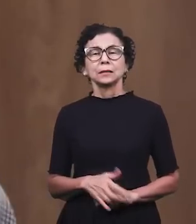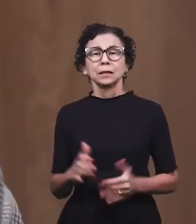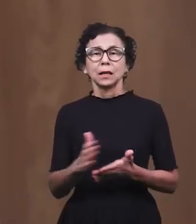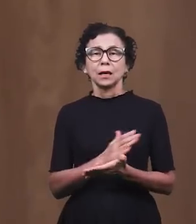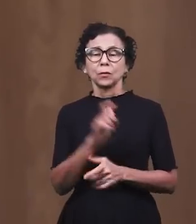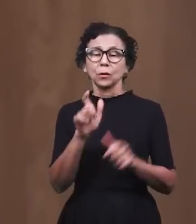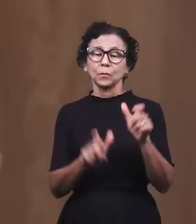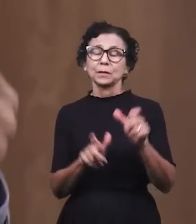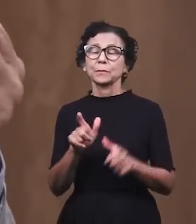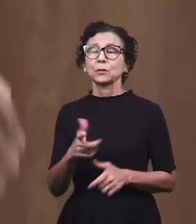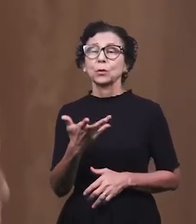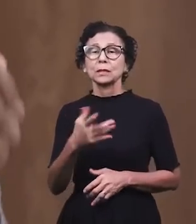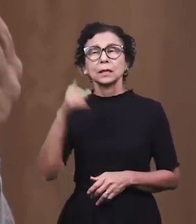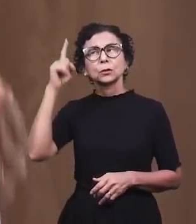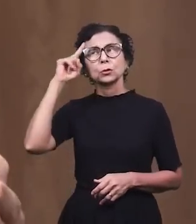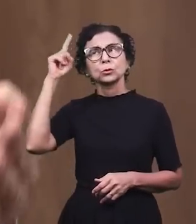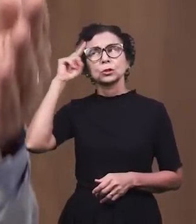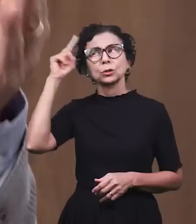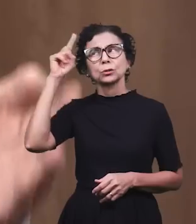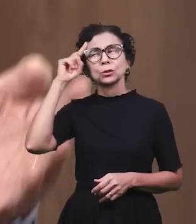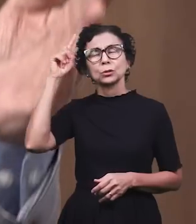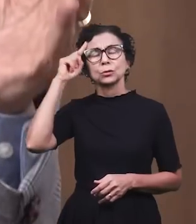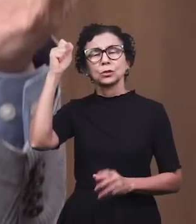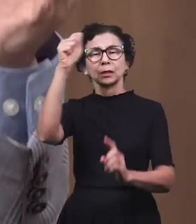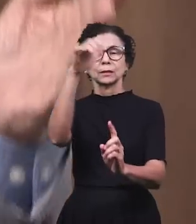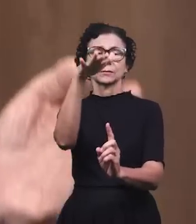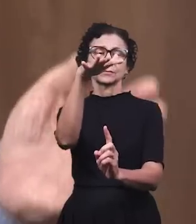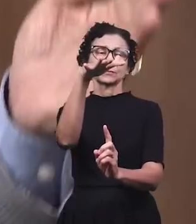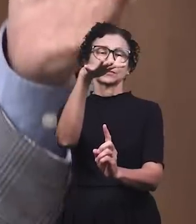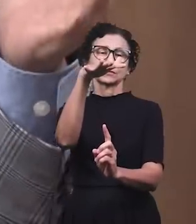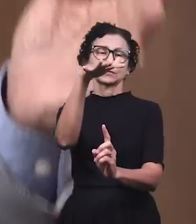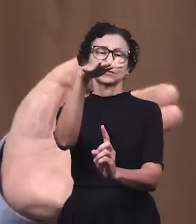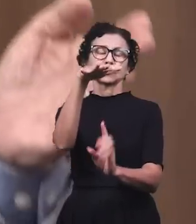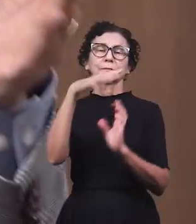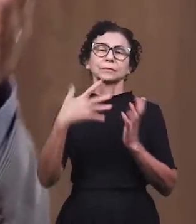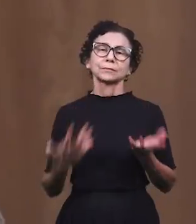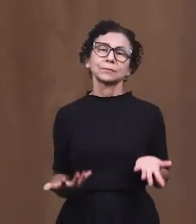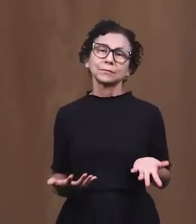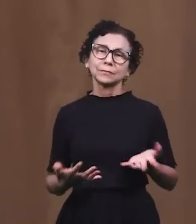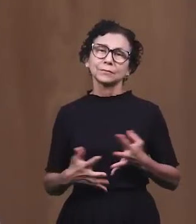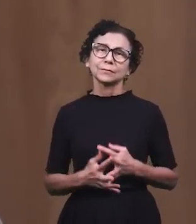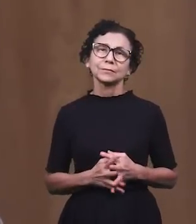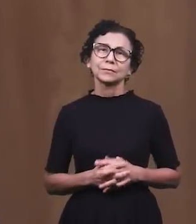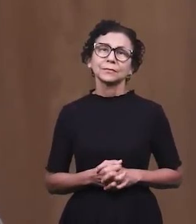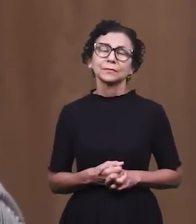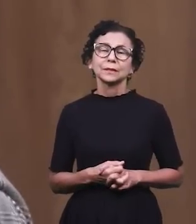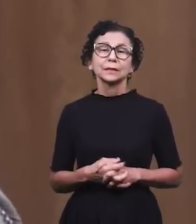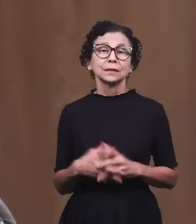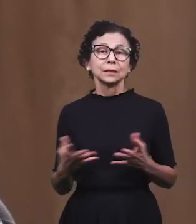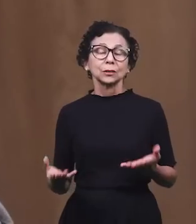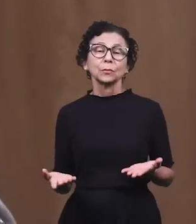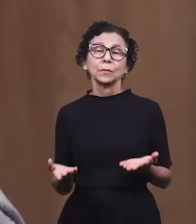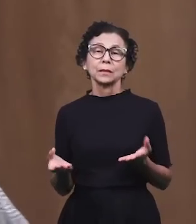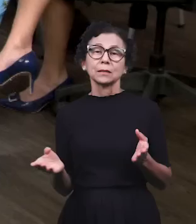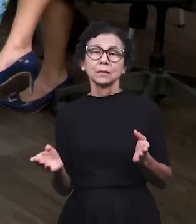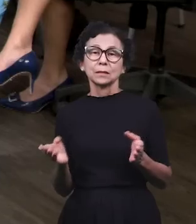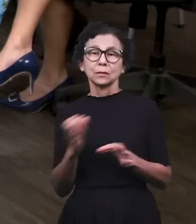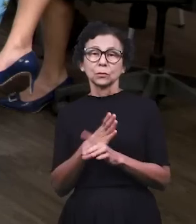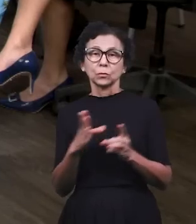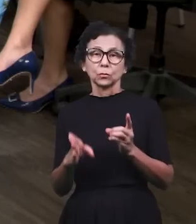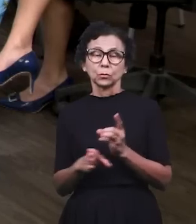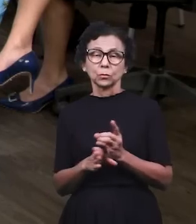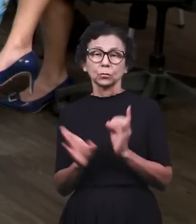todo dia. A bênção apostólica é uma imposição de mãos do pastor sobre a igreja. É por isso que você participa.